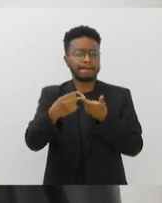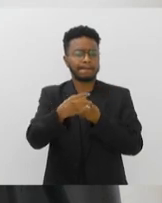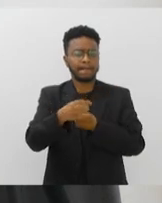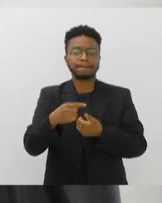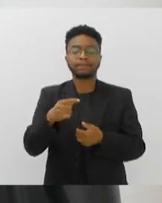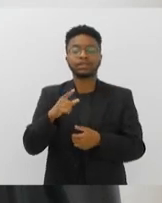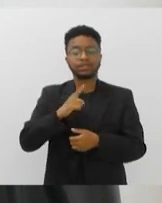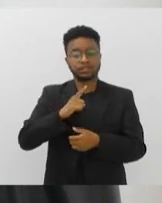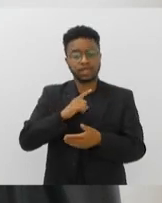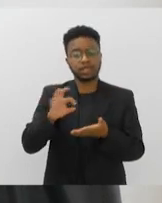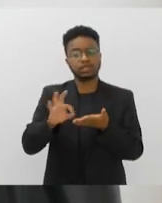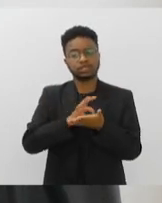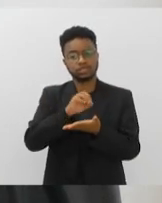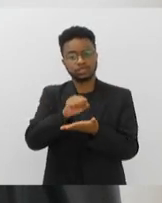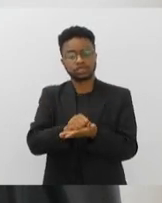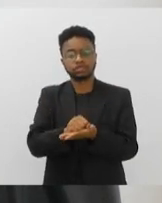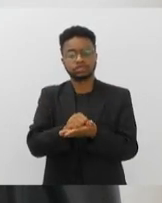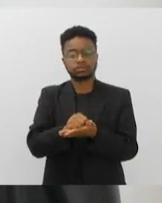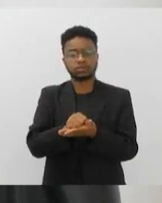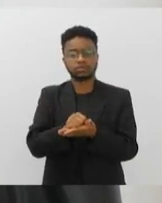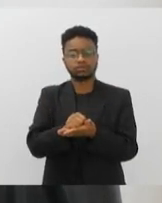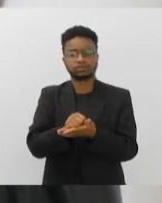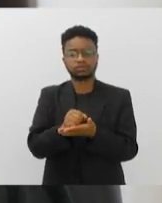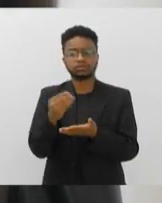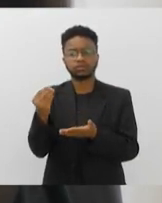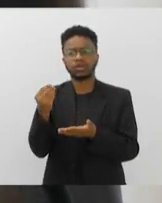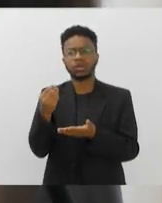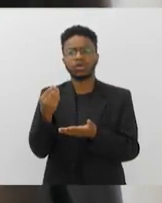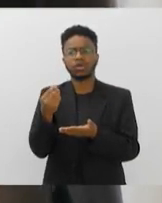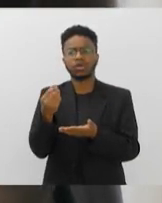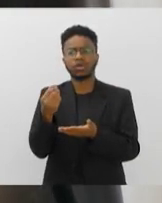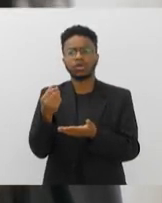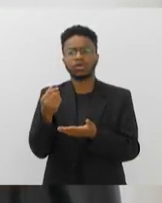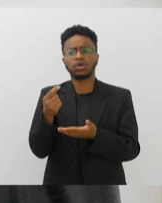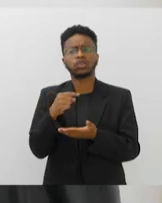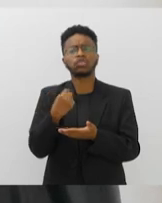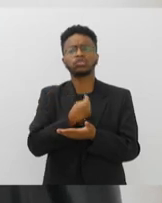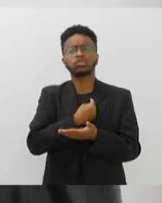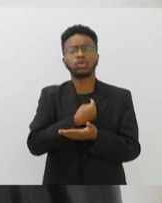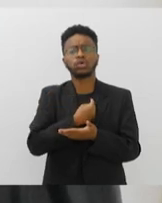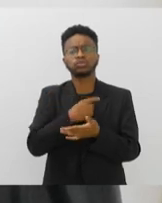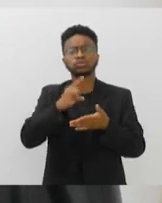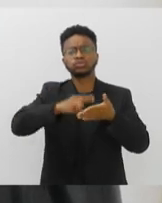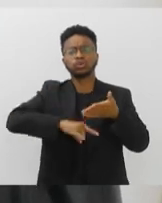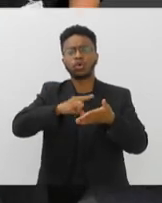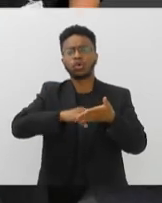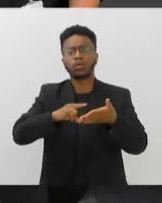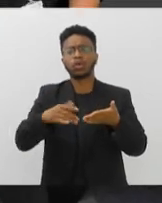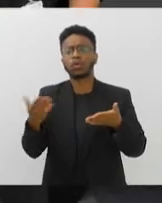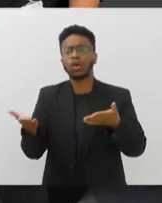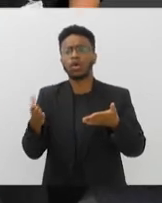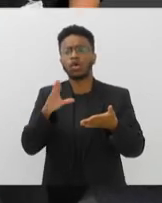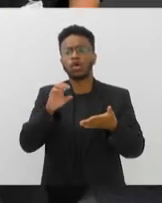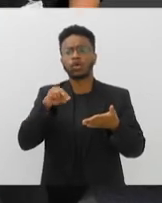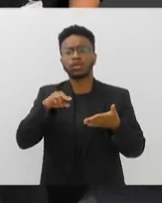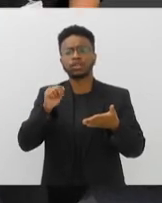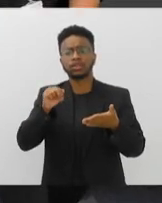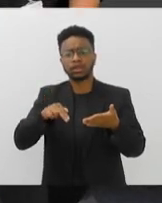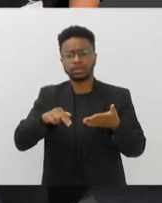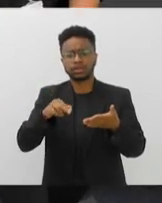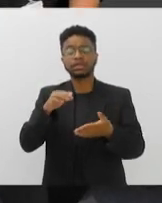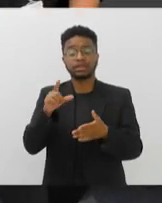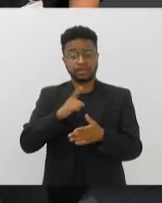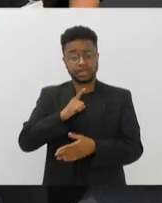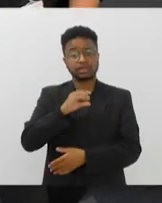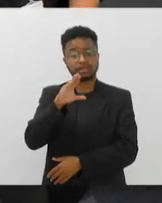temos inscrição no qual é Aquela nossa a nossa certidão lá do O Conan sebas